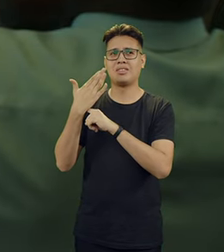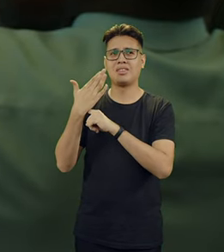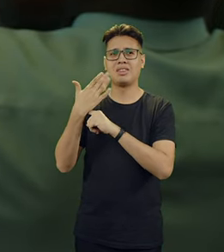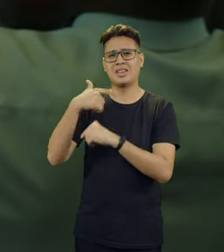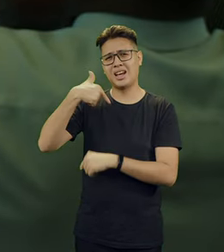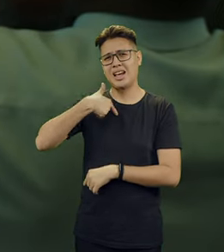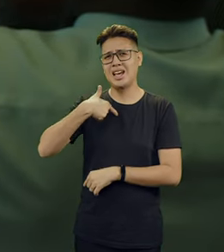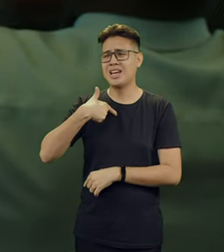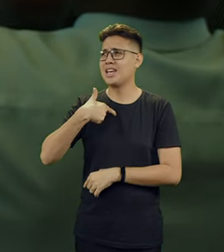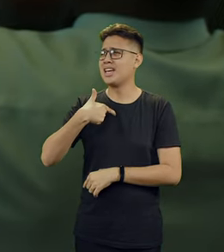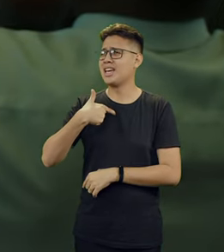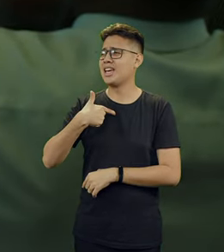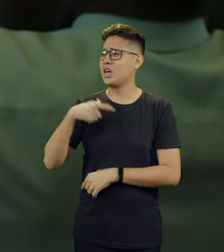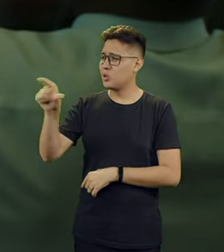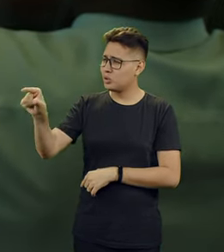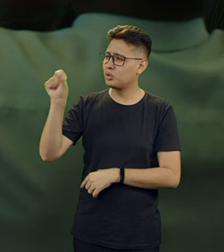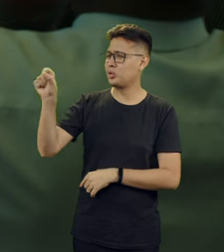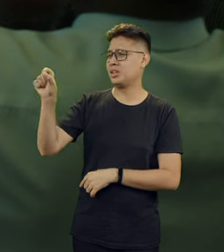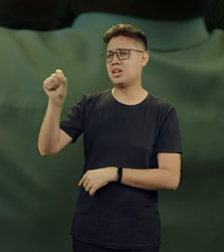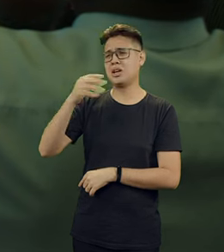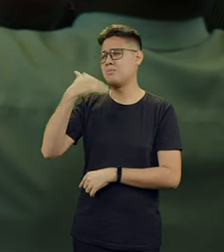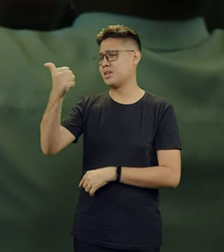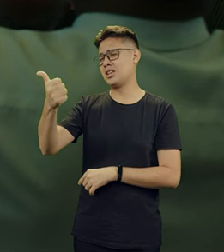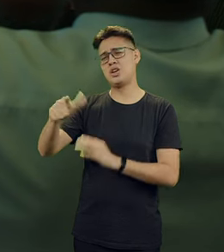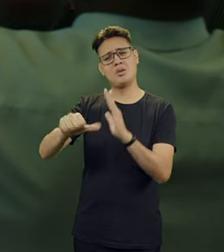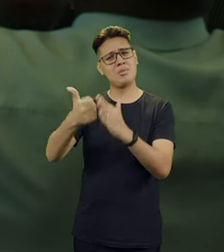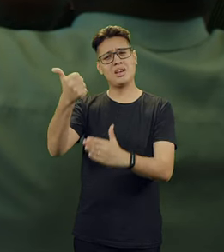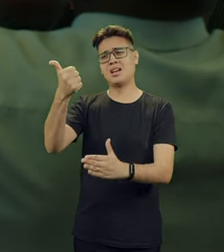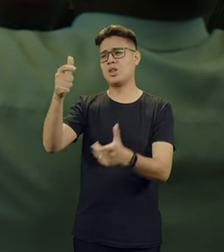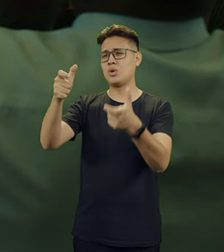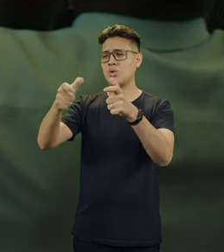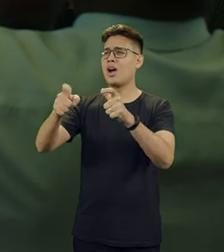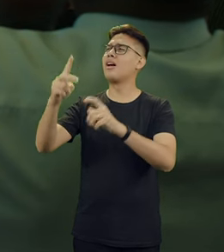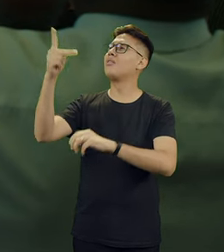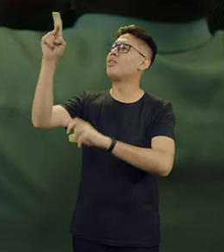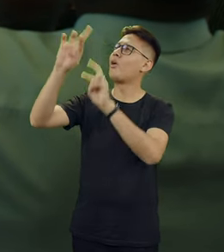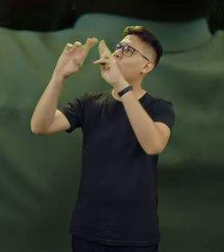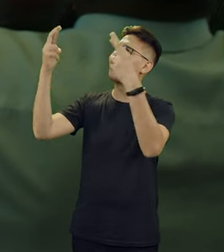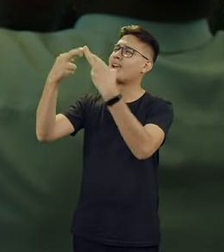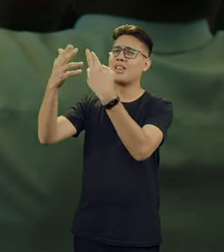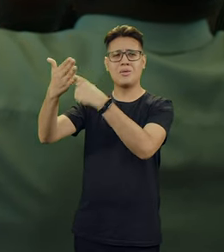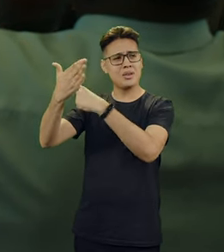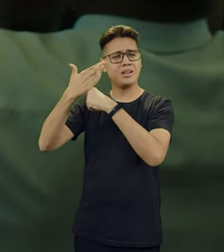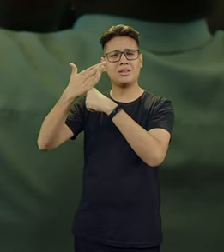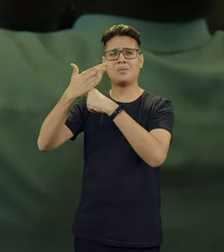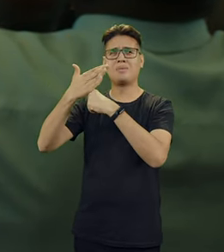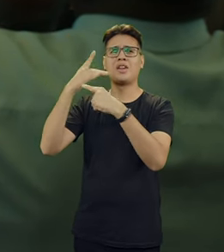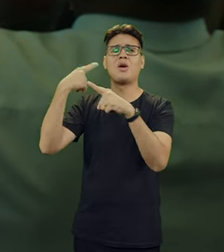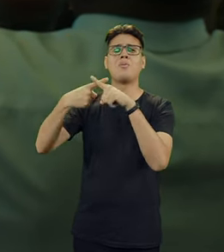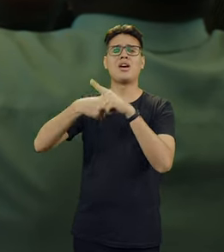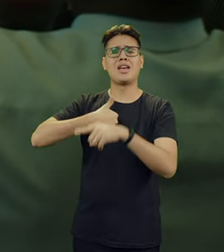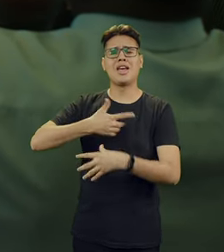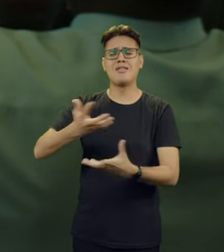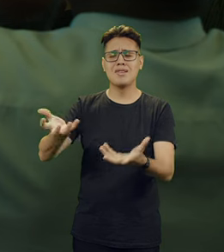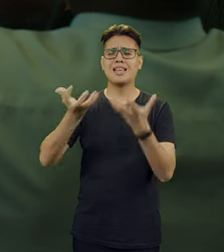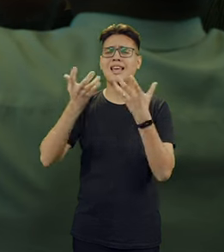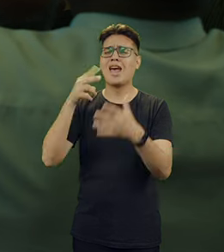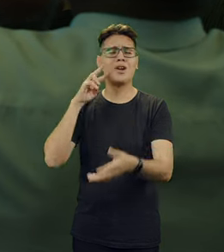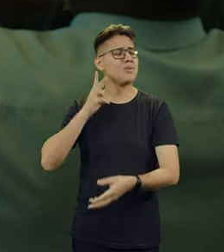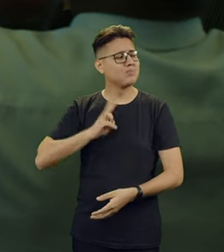eu priorizar o seu reino. Me ajuda, pois eu quero